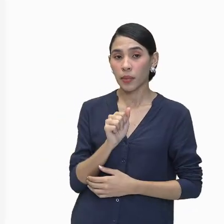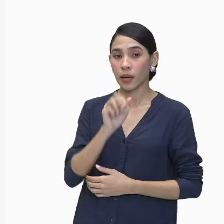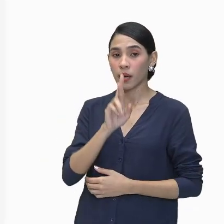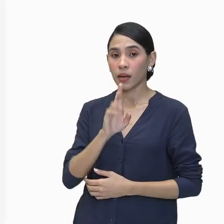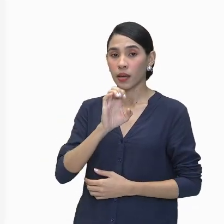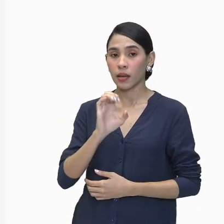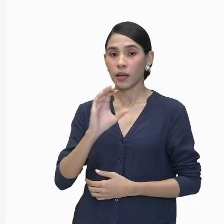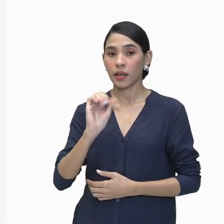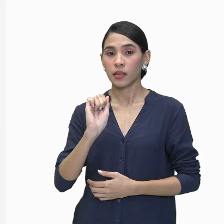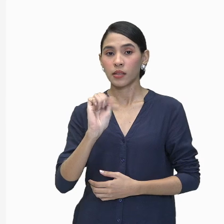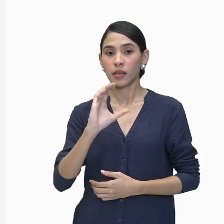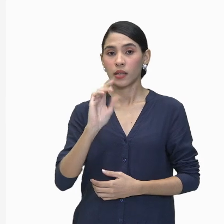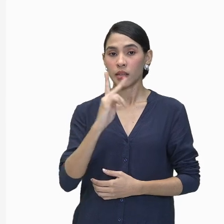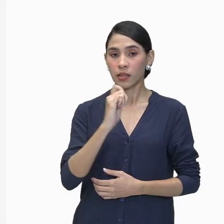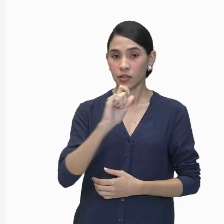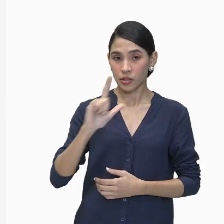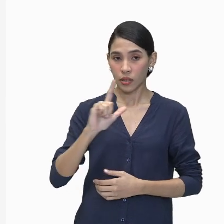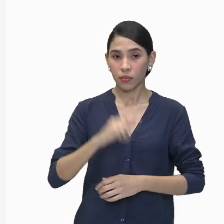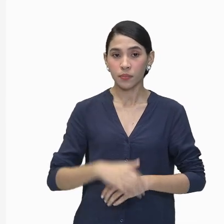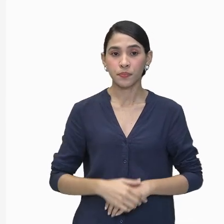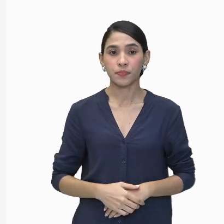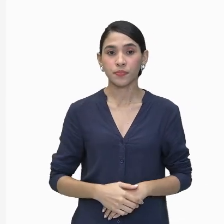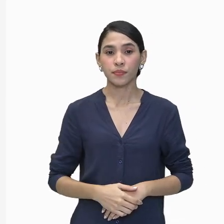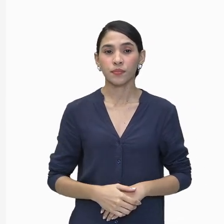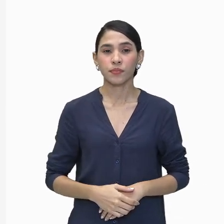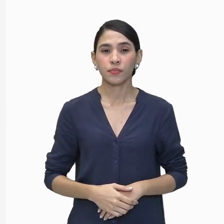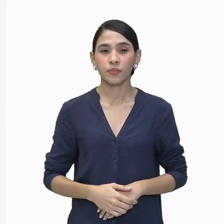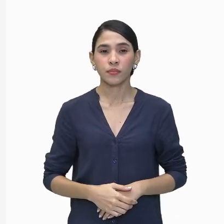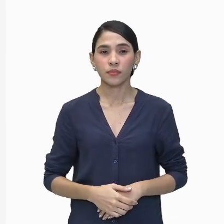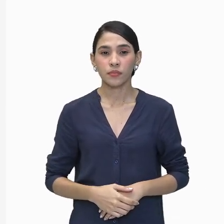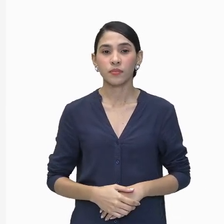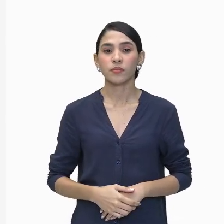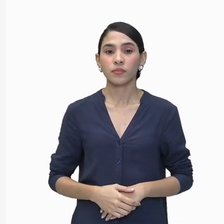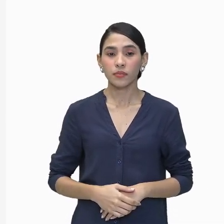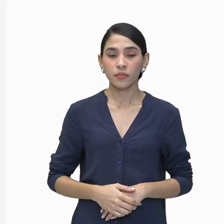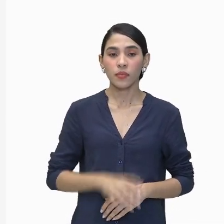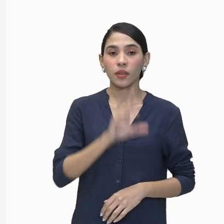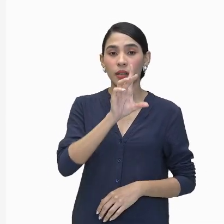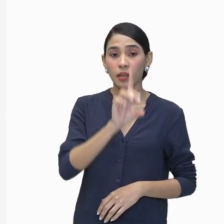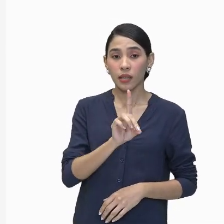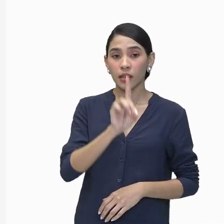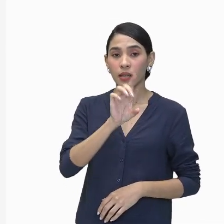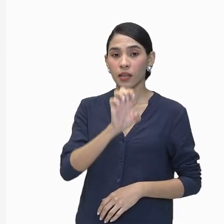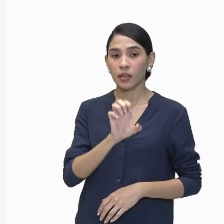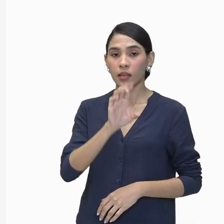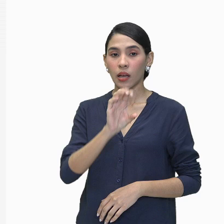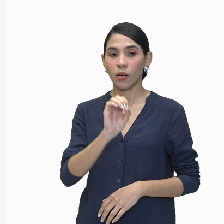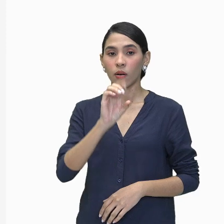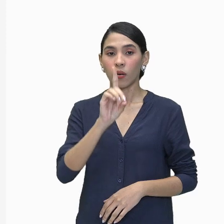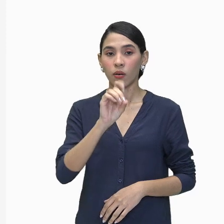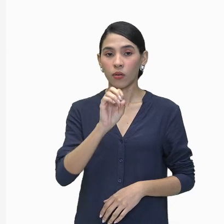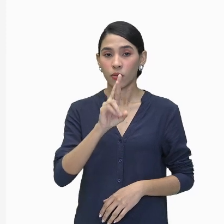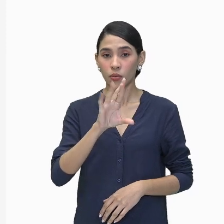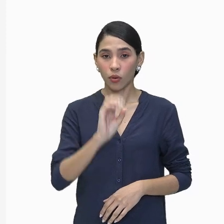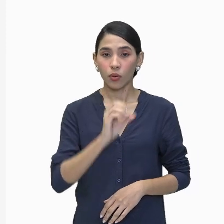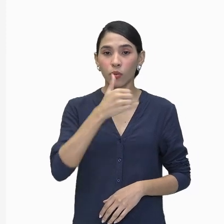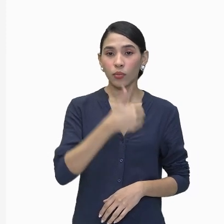esse período de governo. Teremos então Deodoro da Fonseca, de 1889